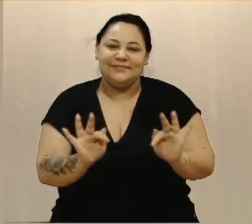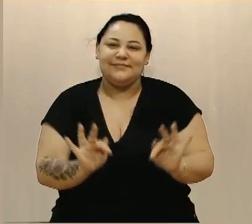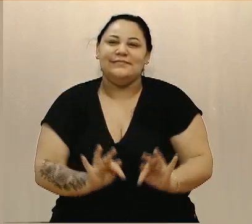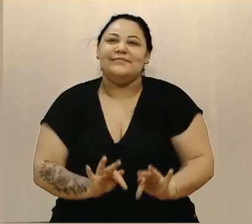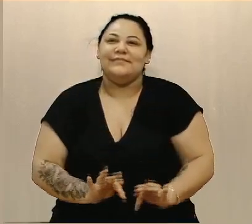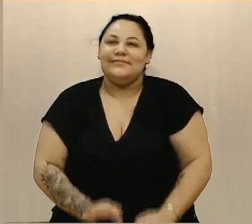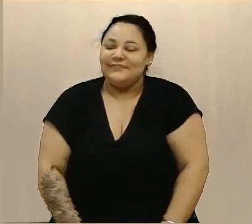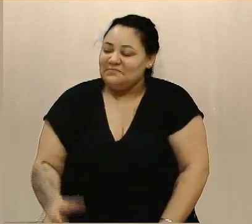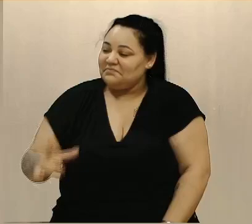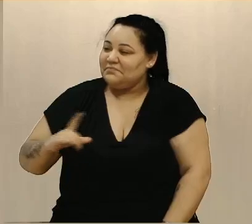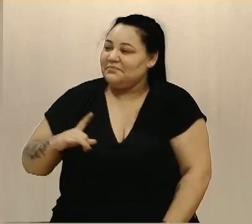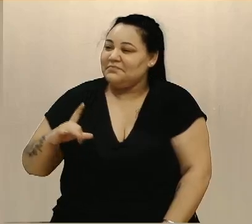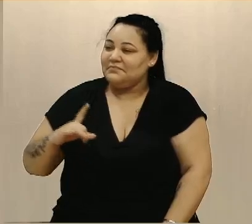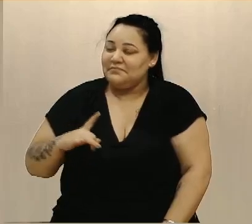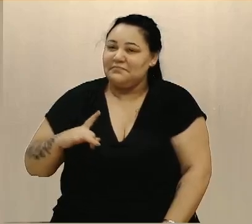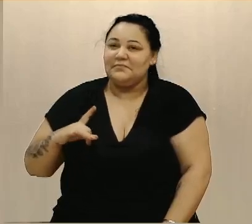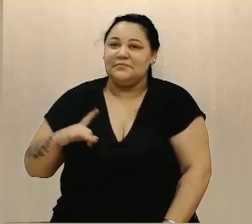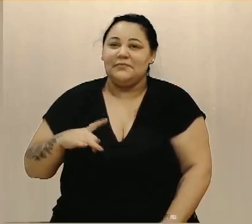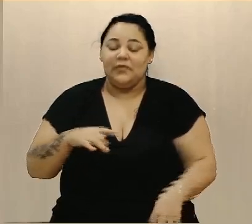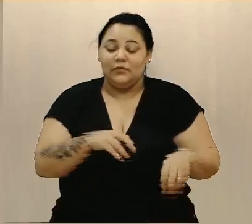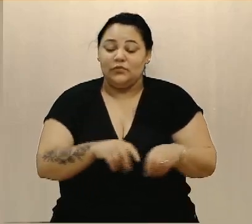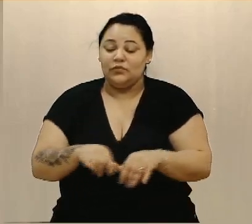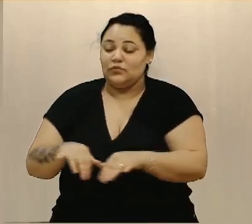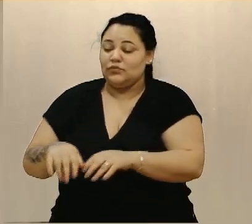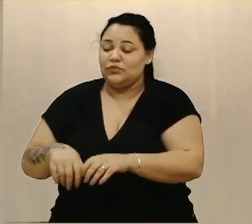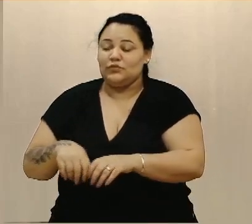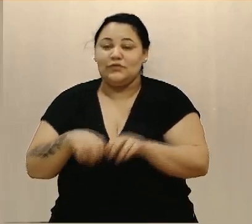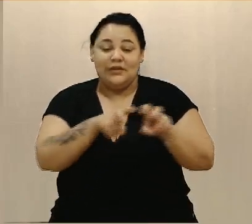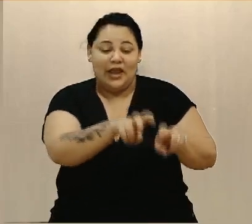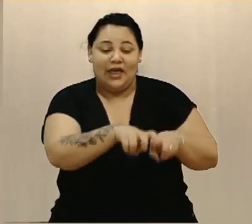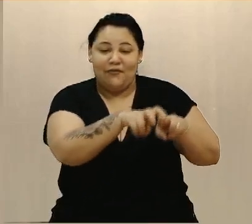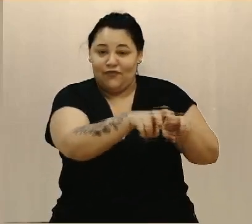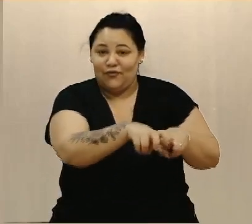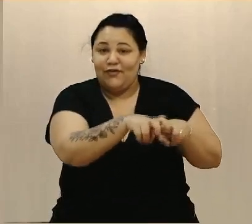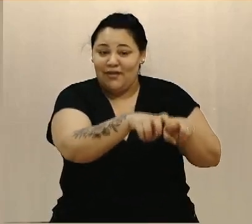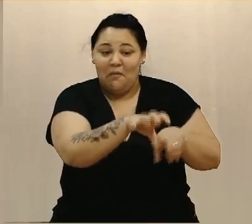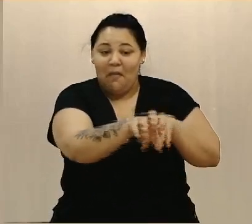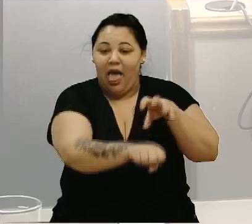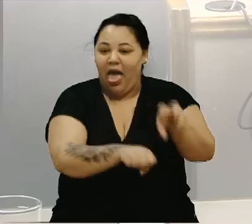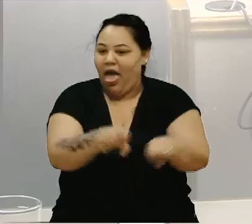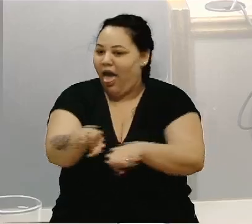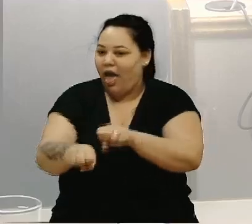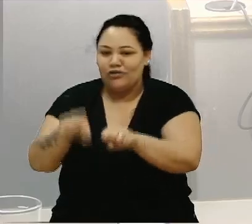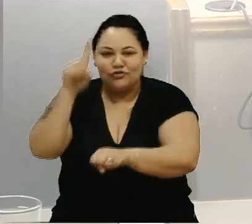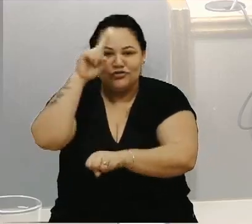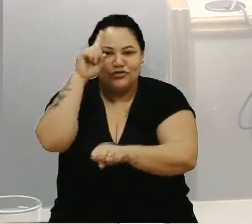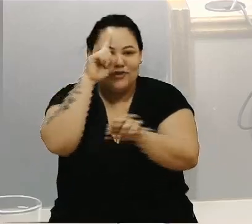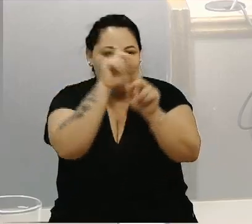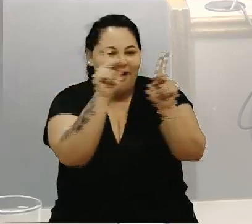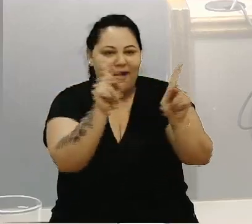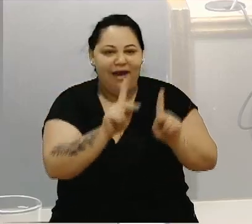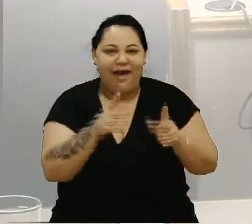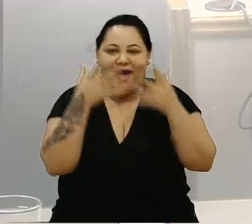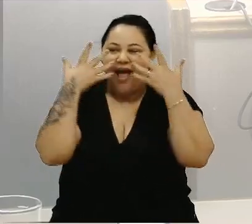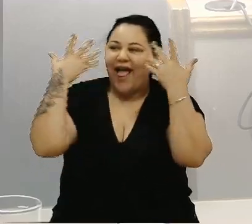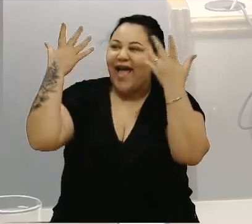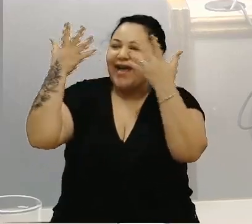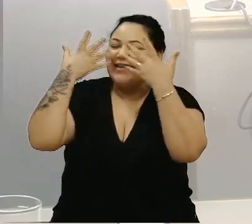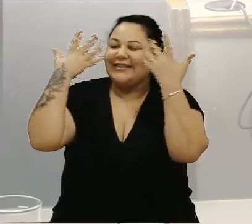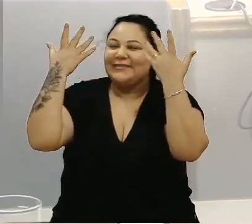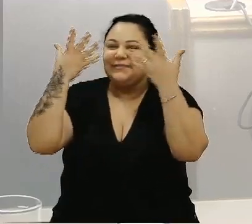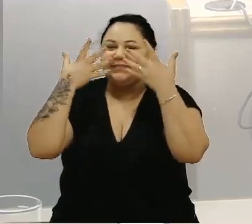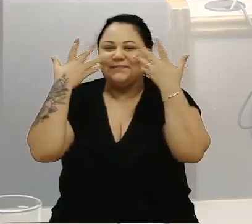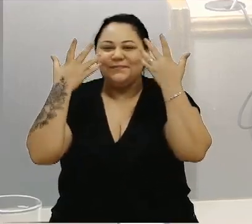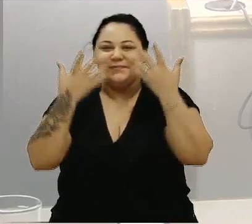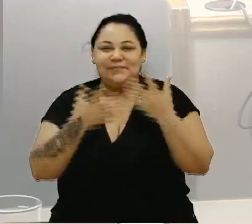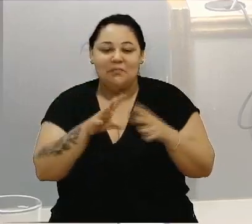felicidade. Que tu colha sempre, todo dia, paz e alegria na lavoura da